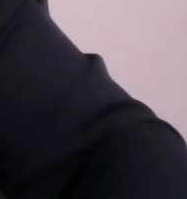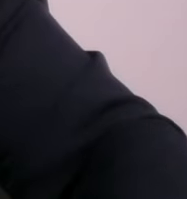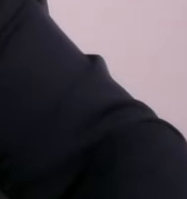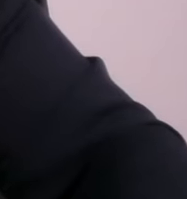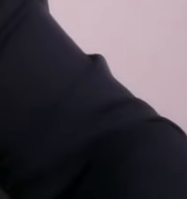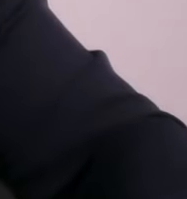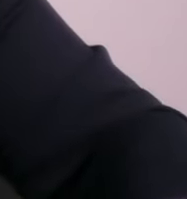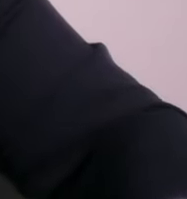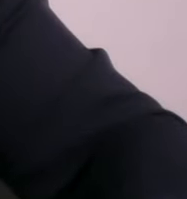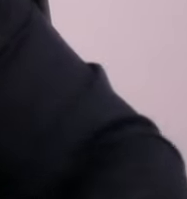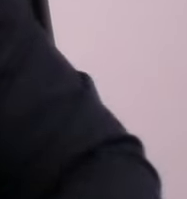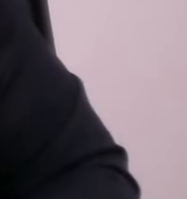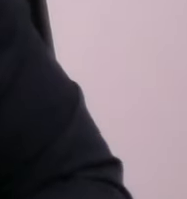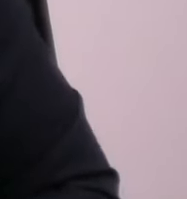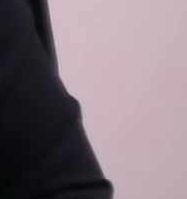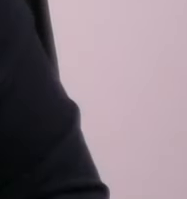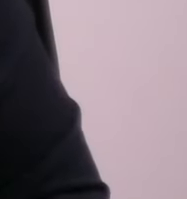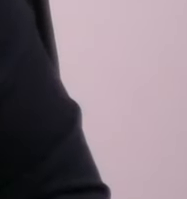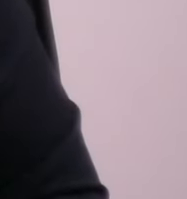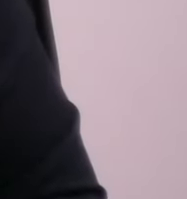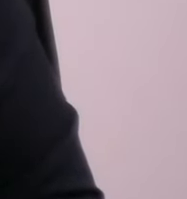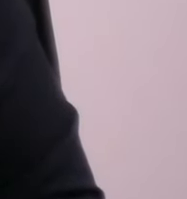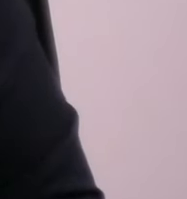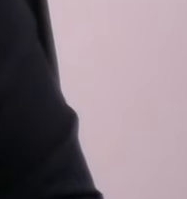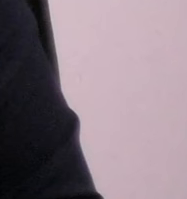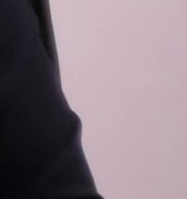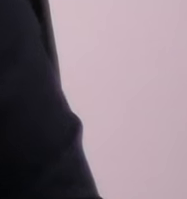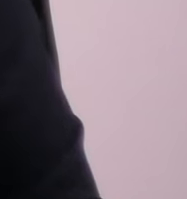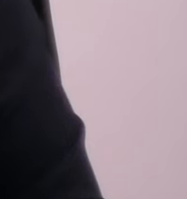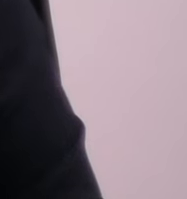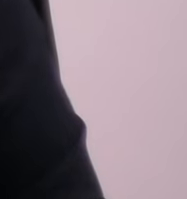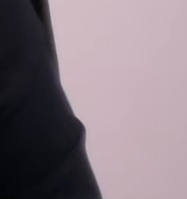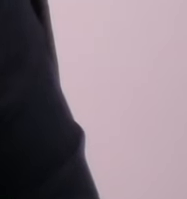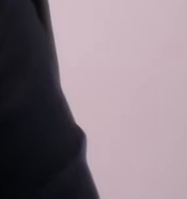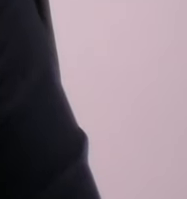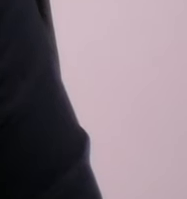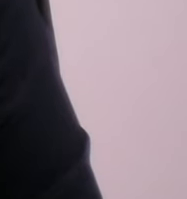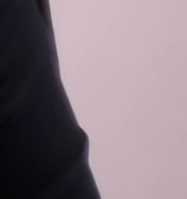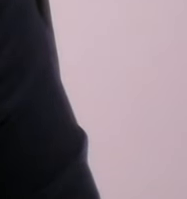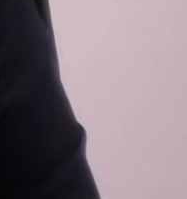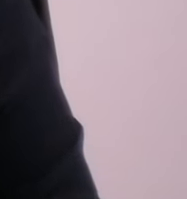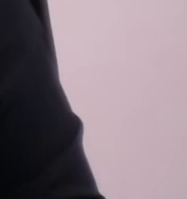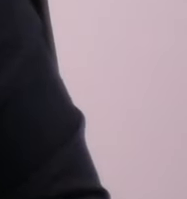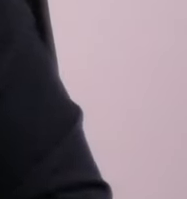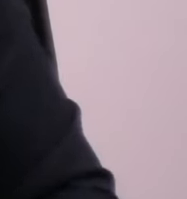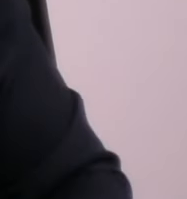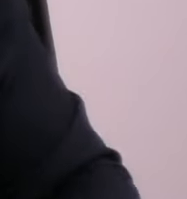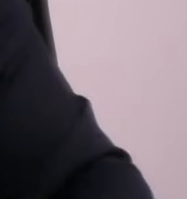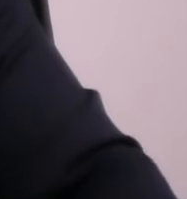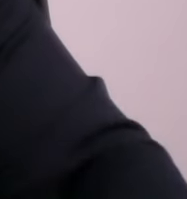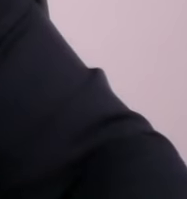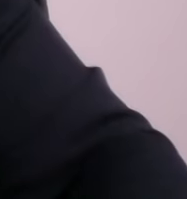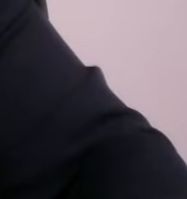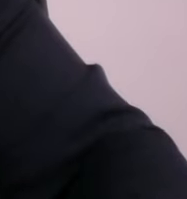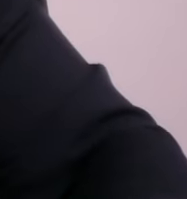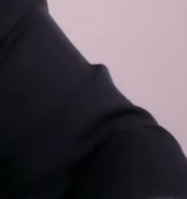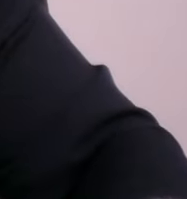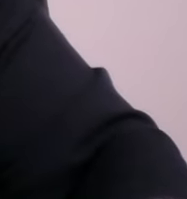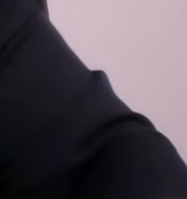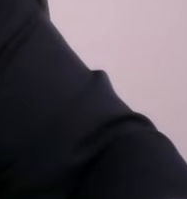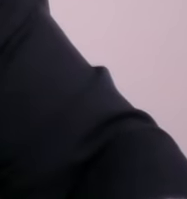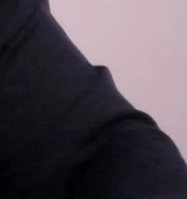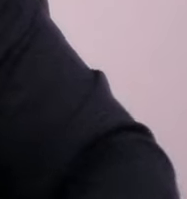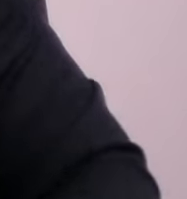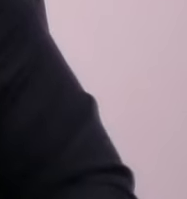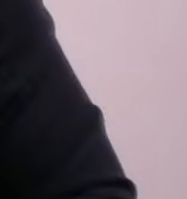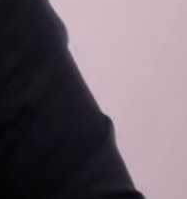secretário Gutenberg Fonseca, teve um infortúnio com a família de saúde, já estava a caminho da Assembleia, mas